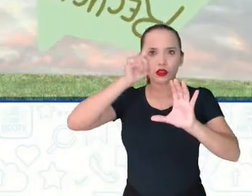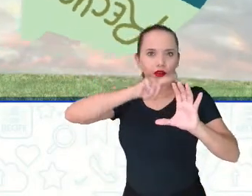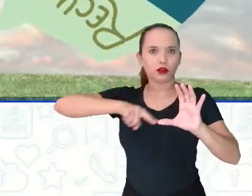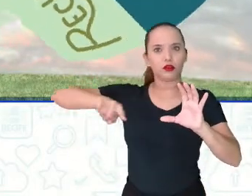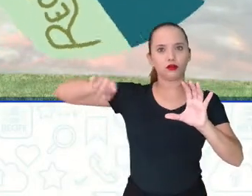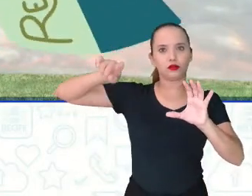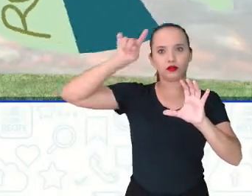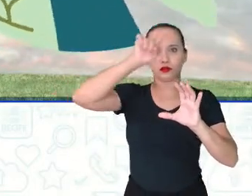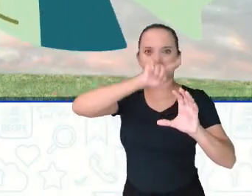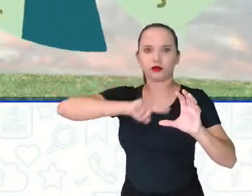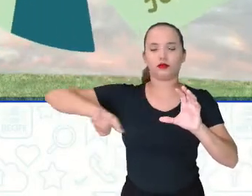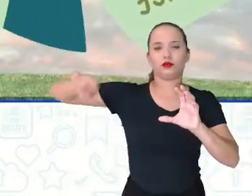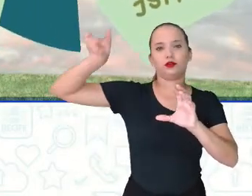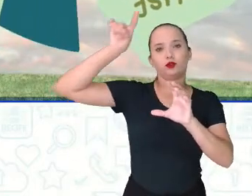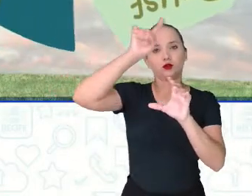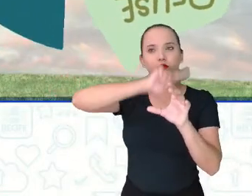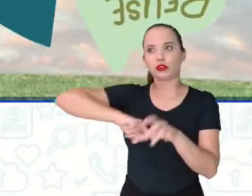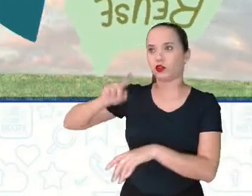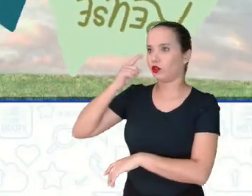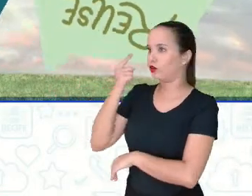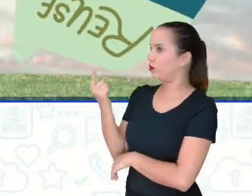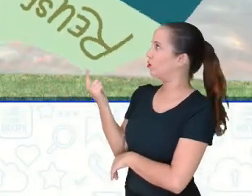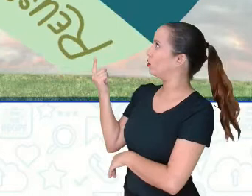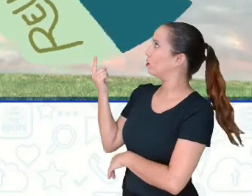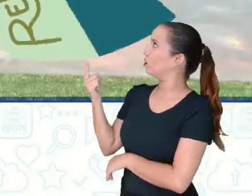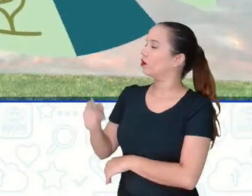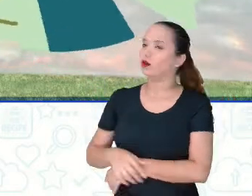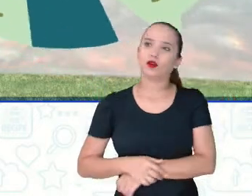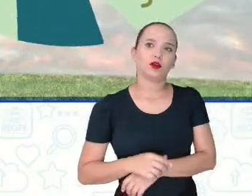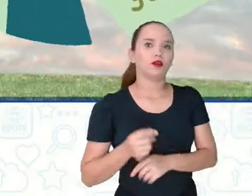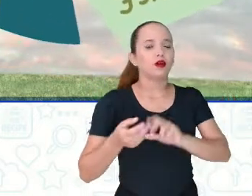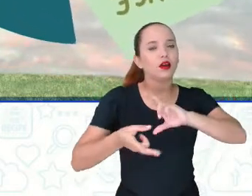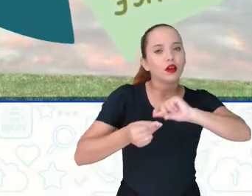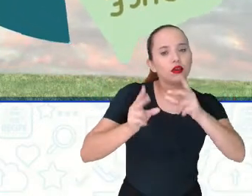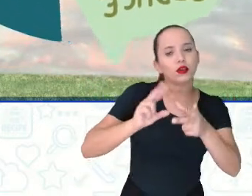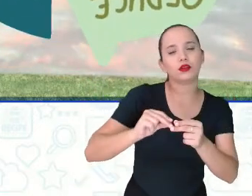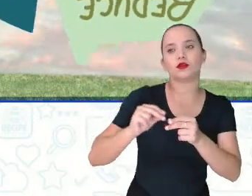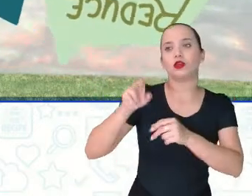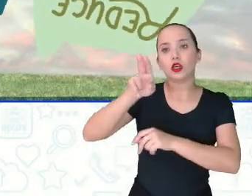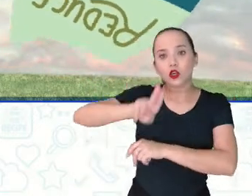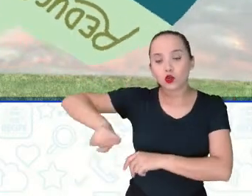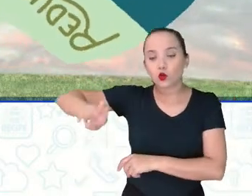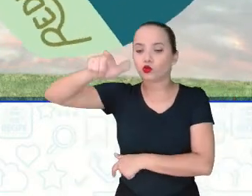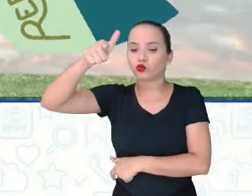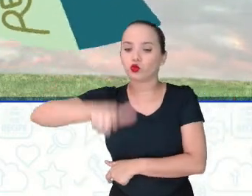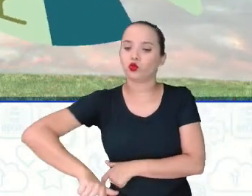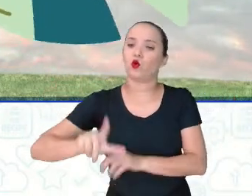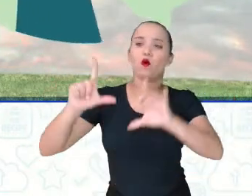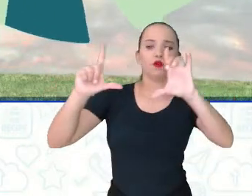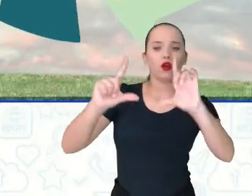ó. Recicle, reuse, reduza, né? Para você reduzir,